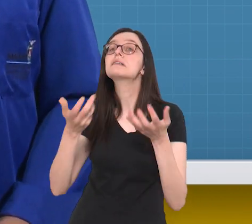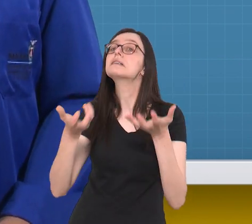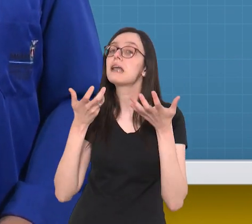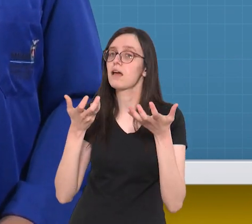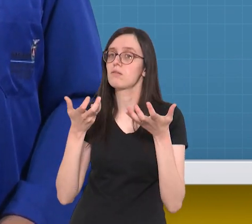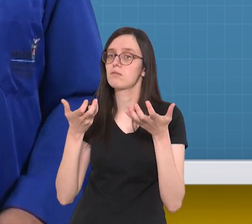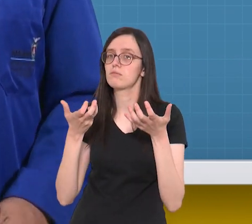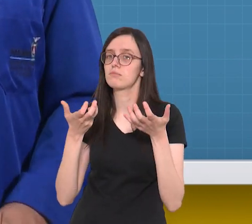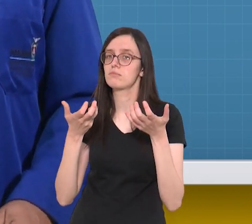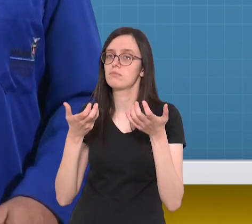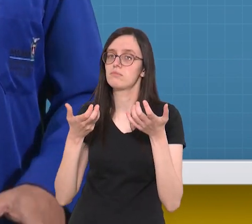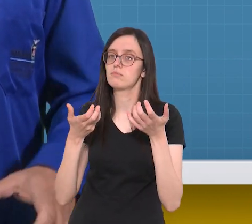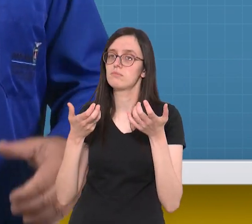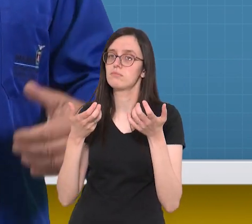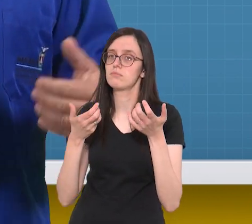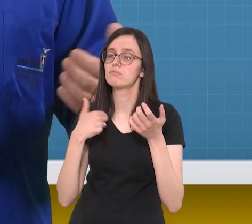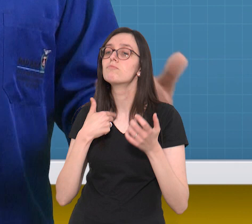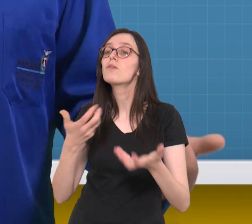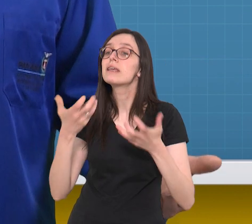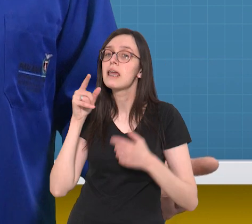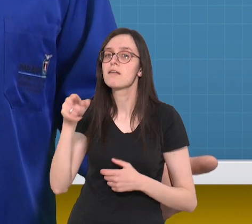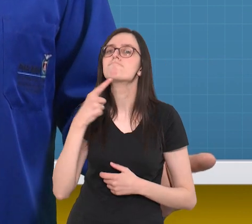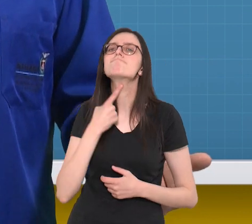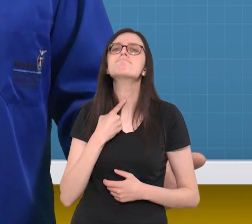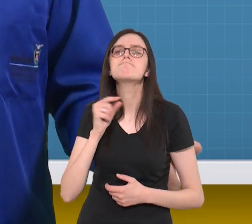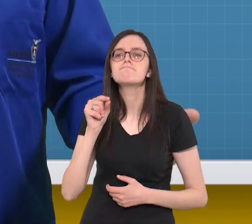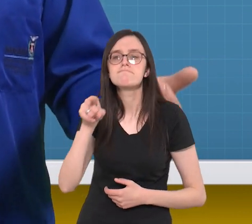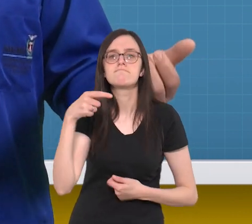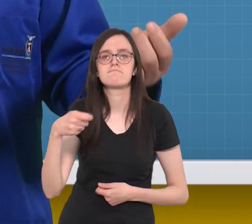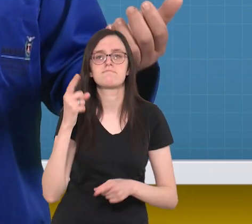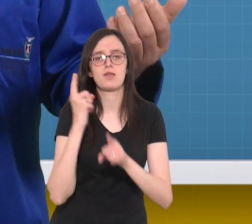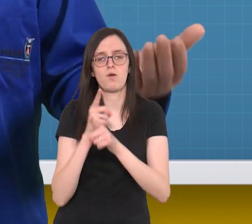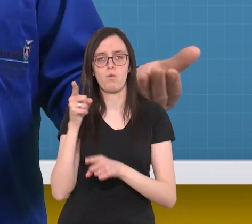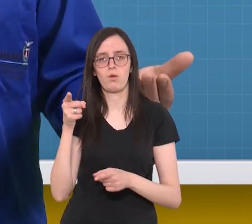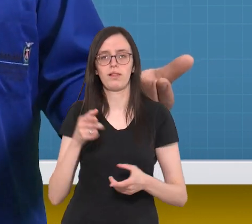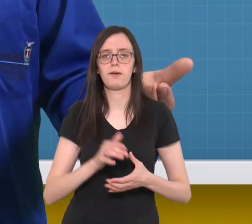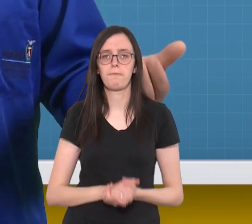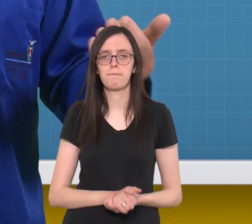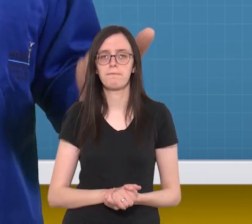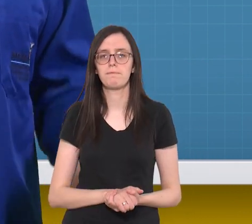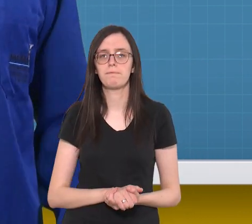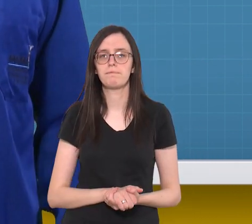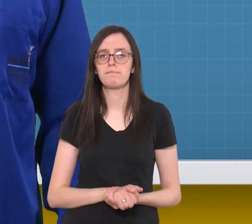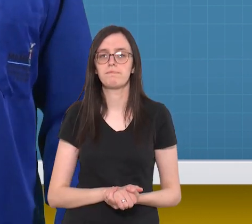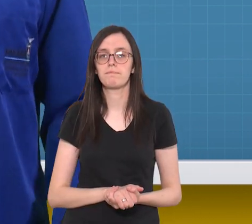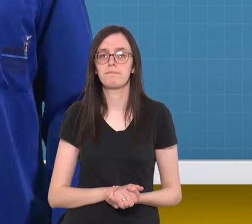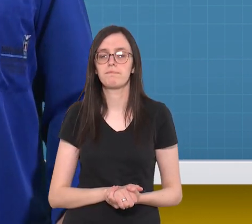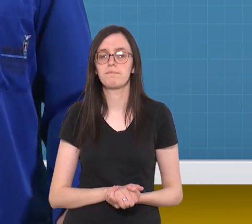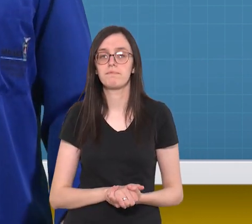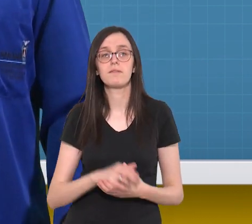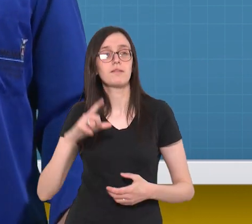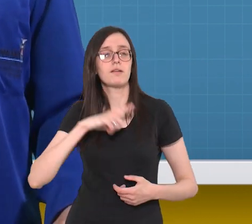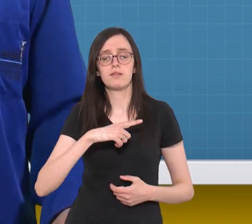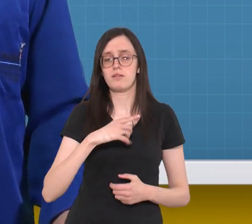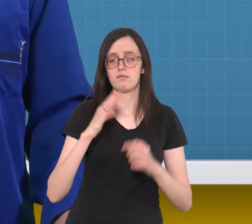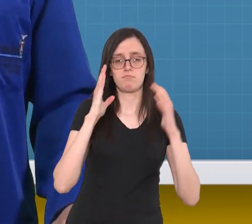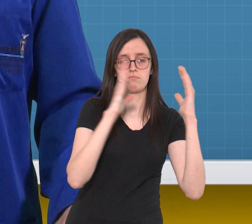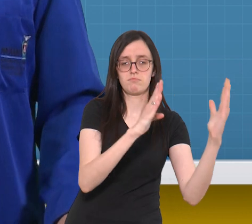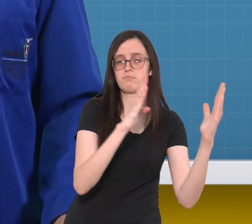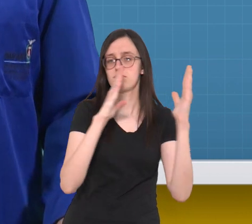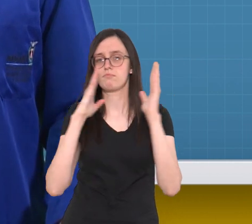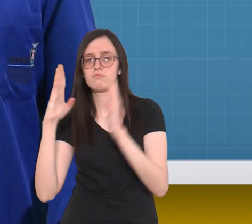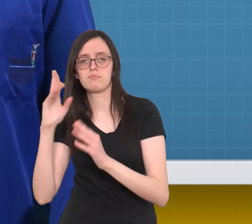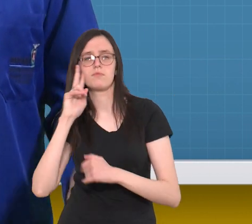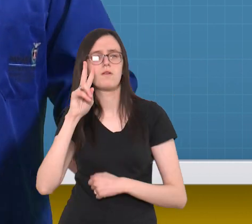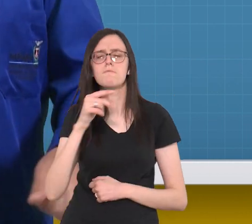desejo. Então eu tenho na coluna da esquerda 1 milhão e embaixo X. Na coluna da direita 100 e